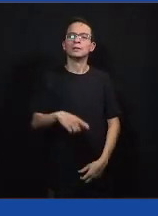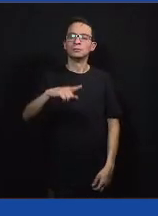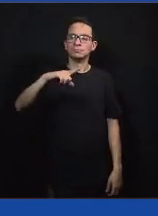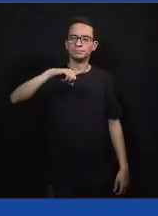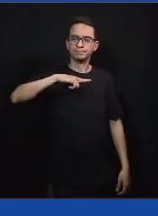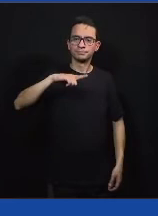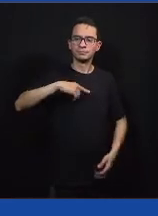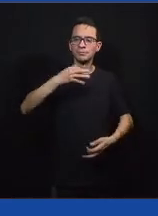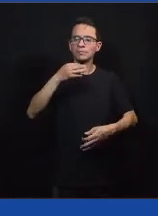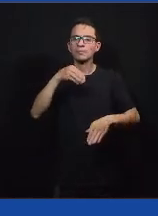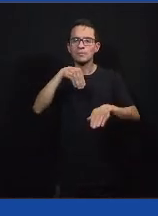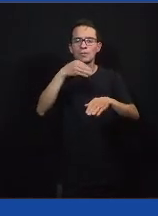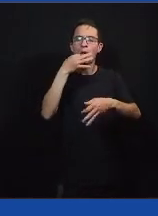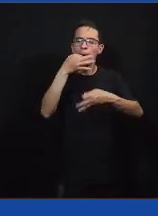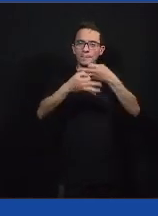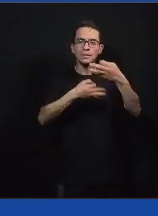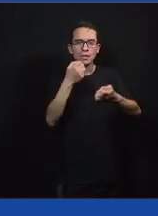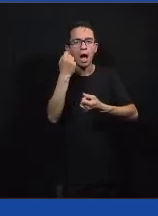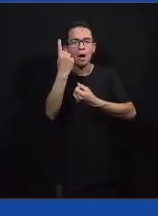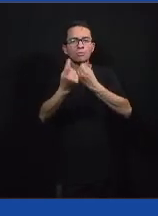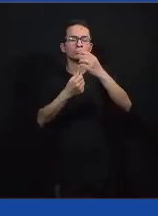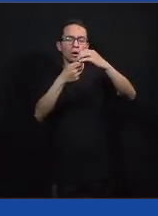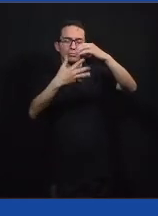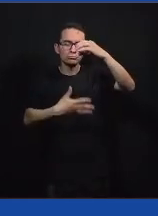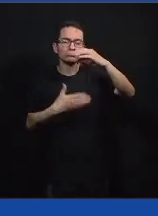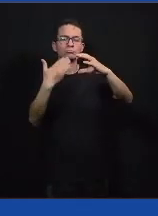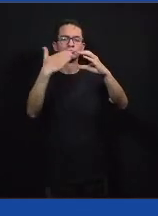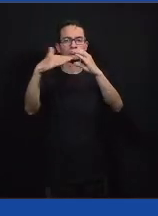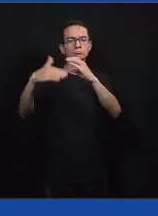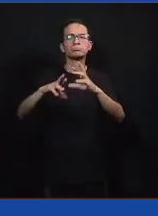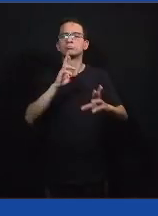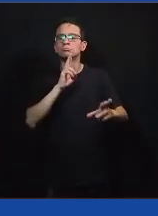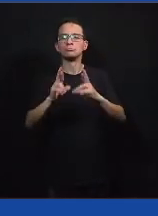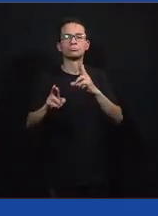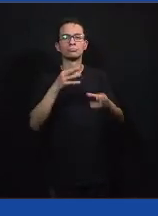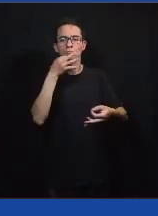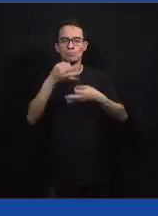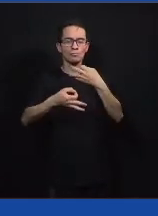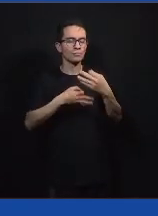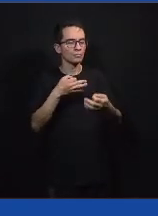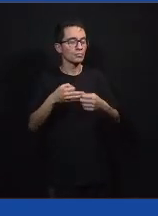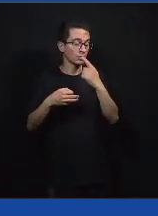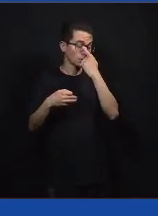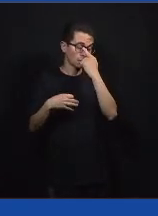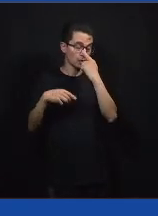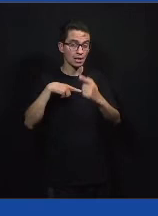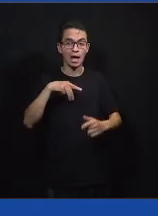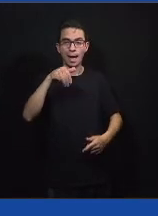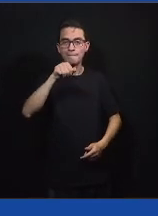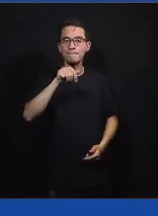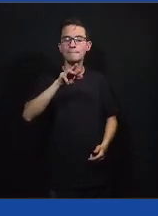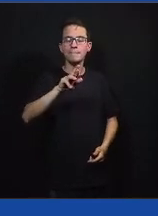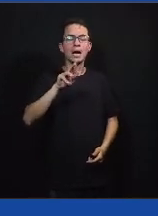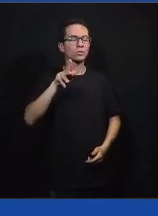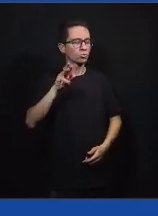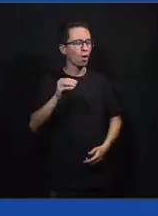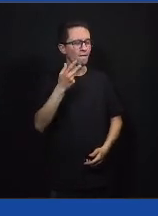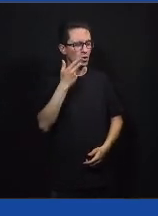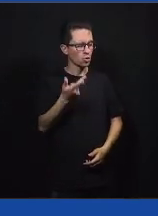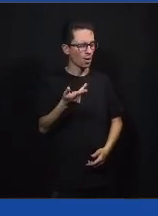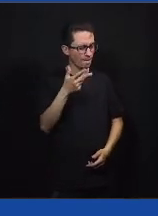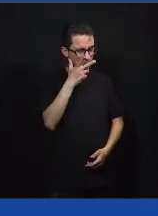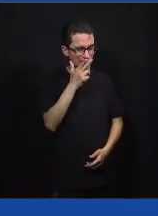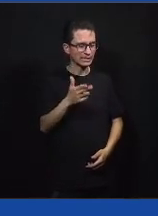alguns comentários no chat inclusive o comentário muito bacana aqui não magoou é vi que a trilha de